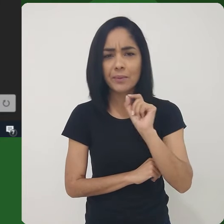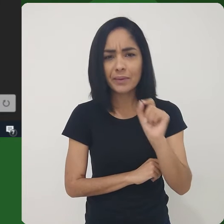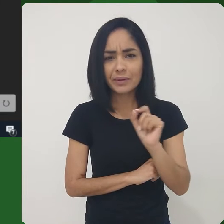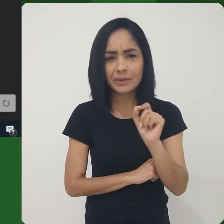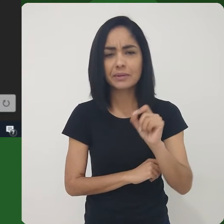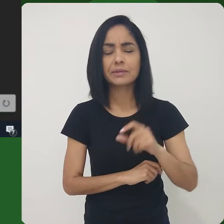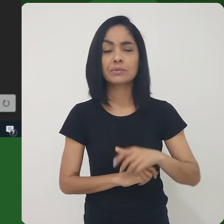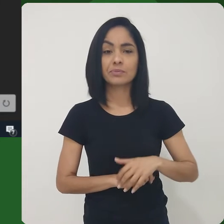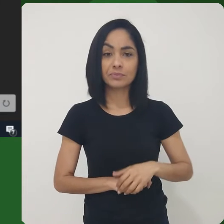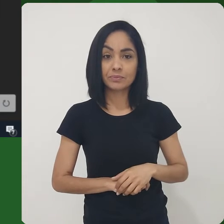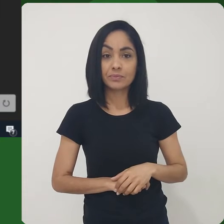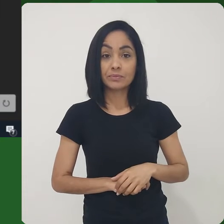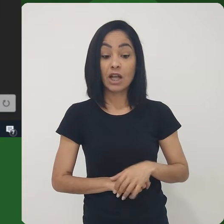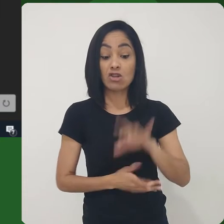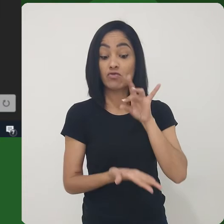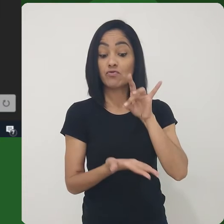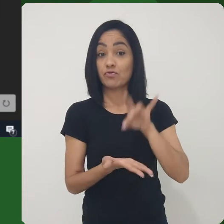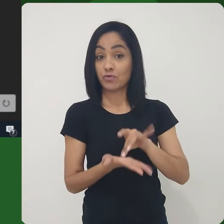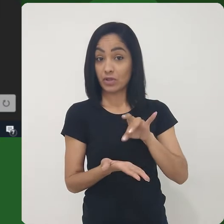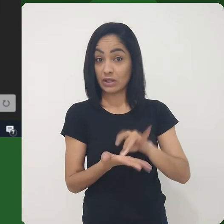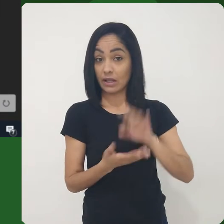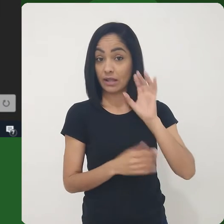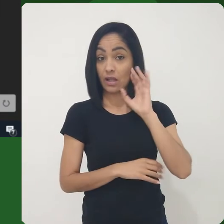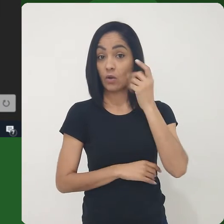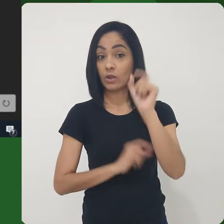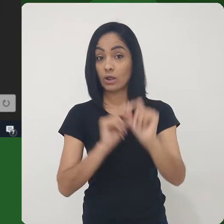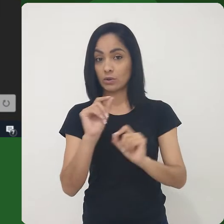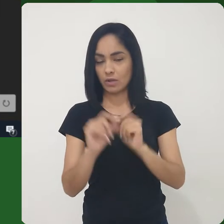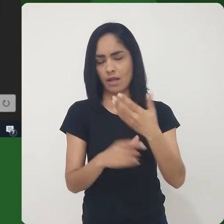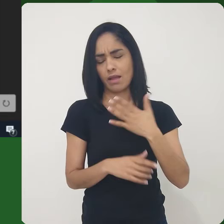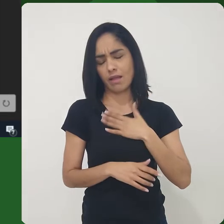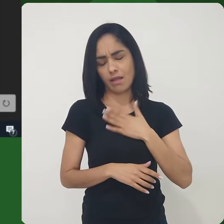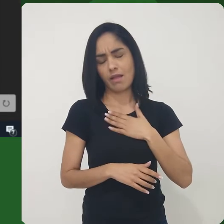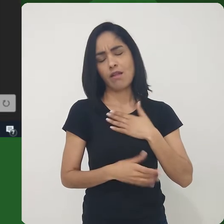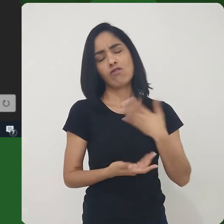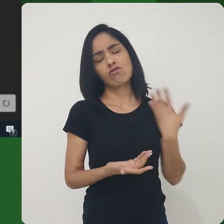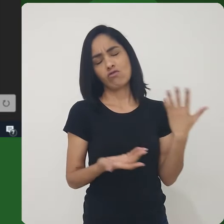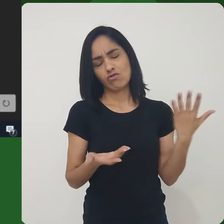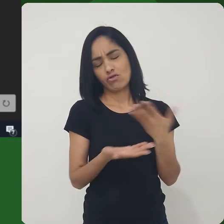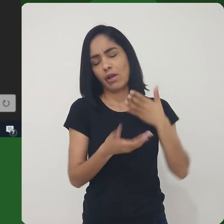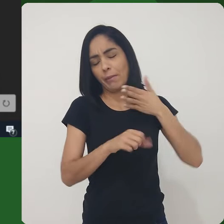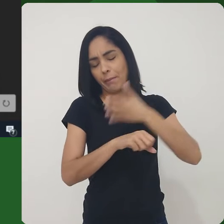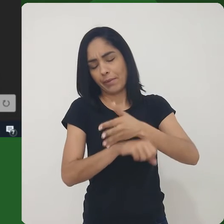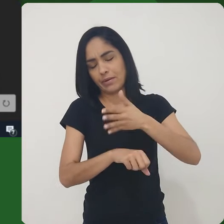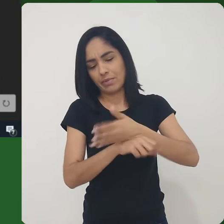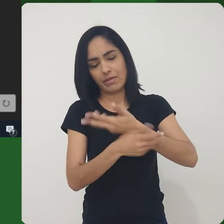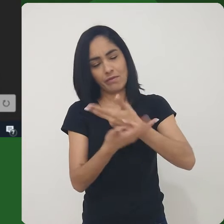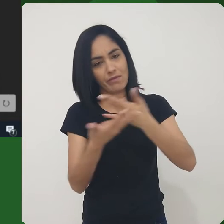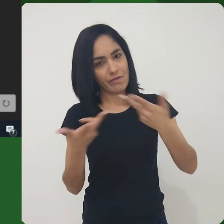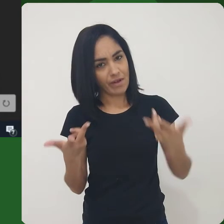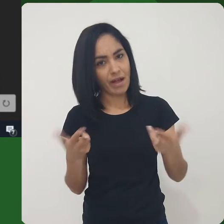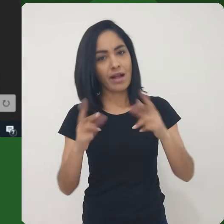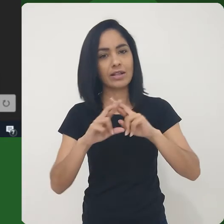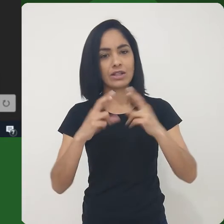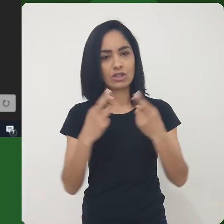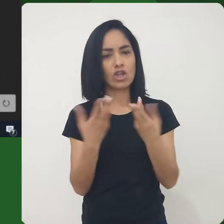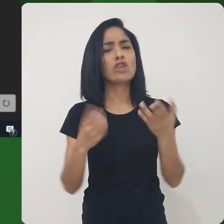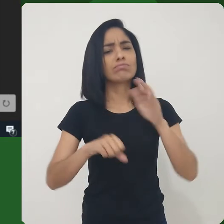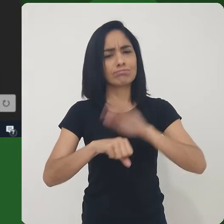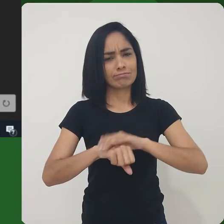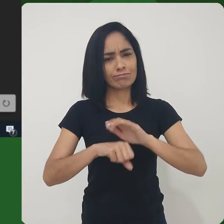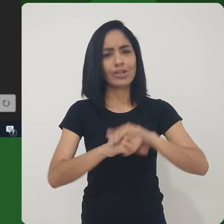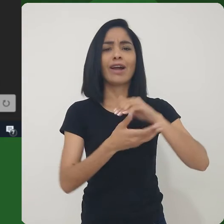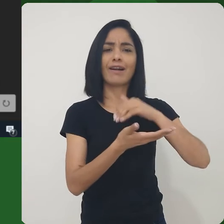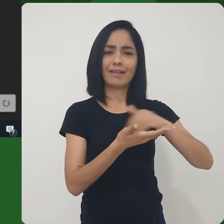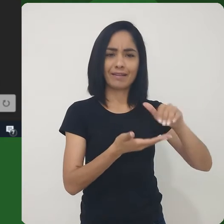acontece na vida real, né? Eu já participei de várias reuniões, inclusive até já